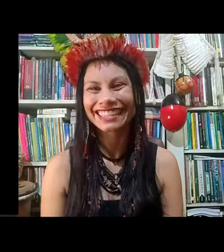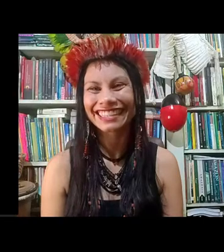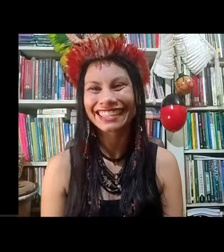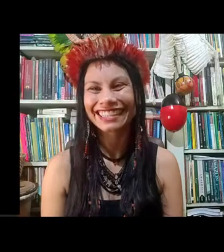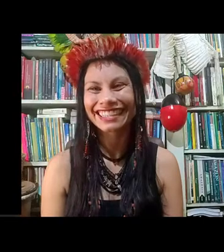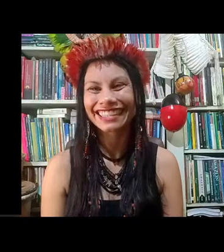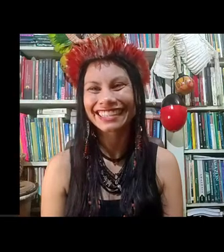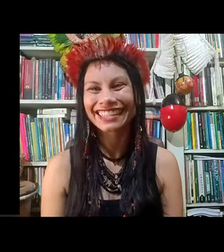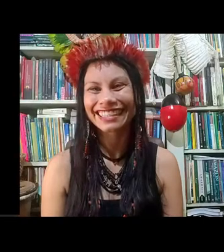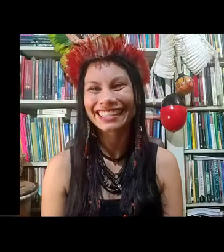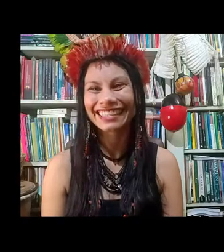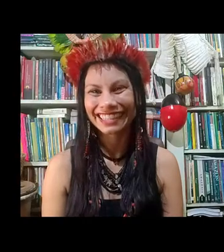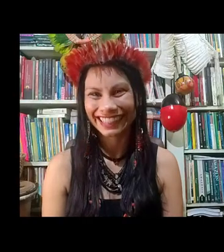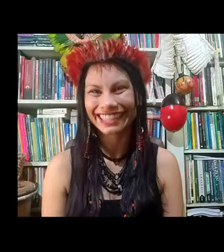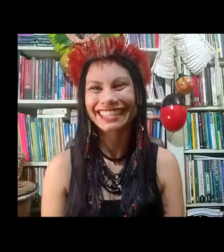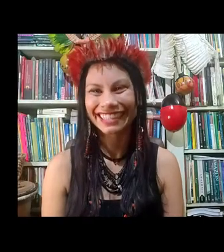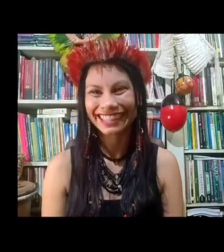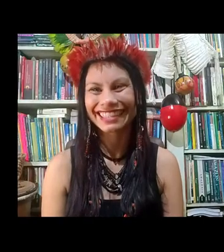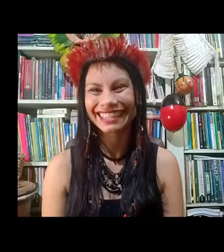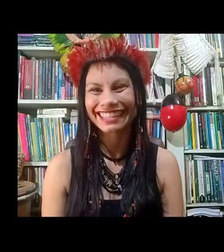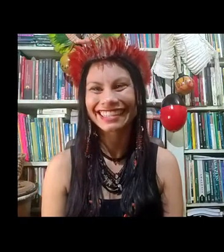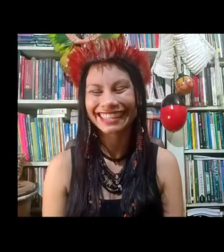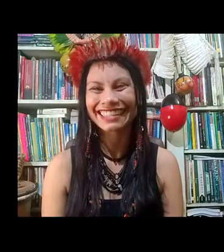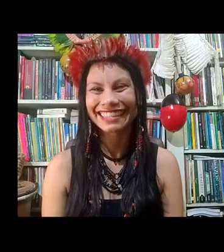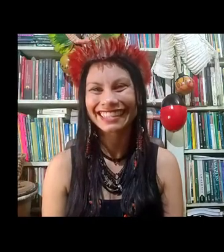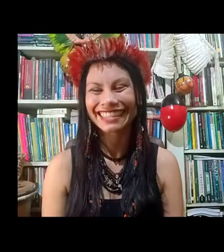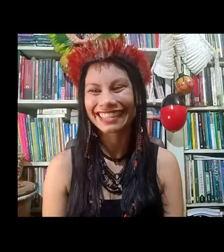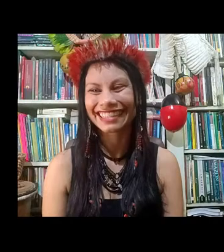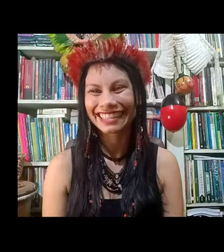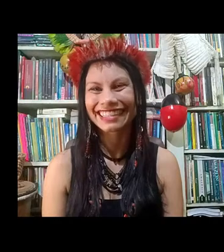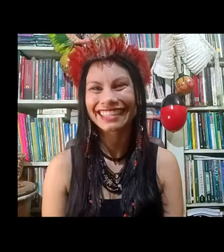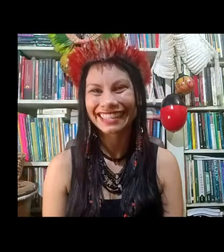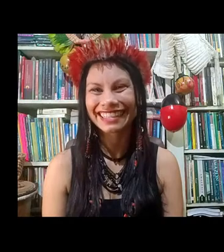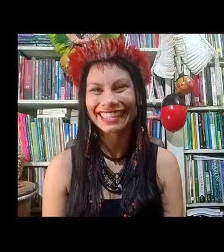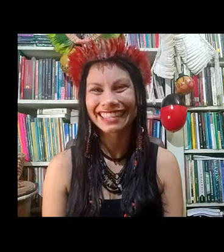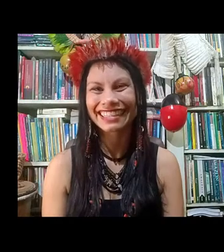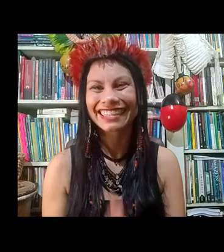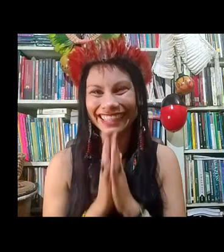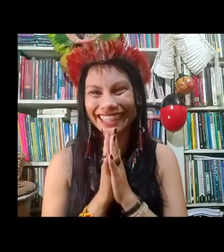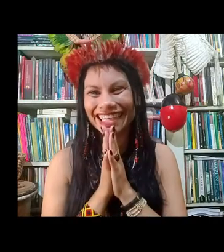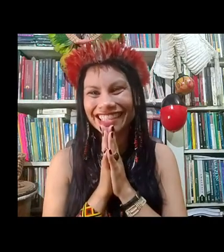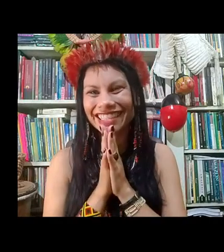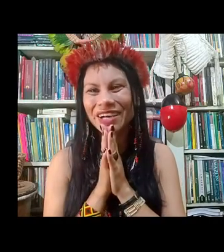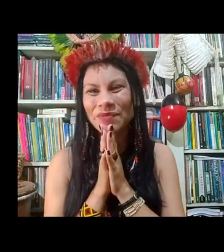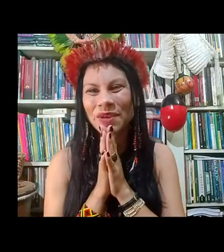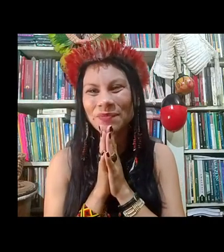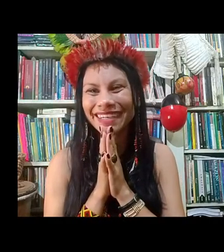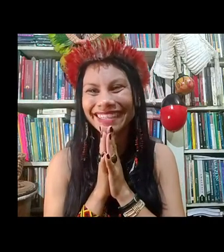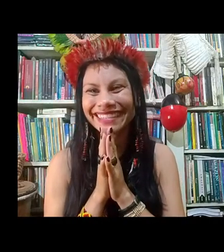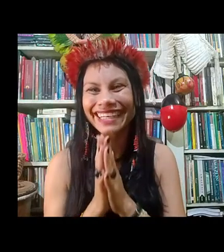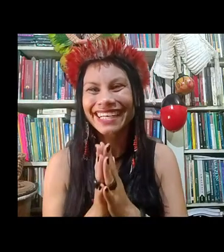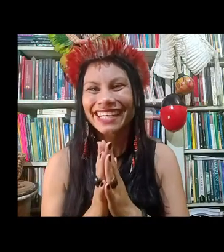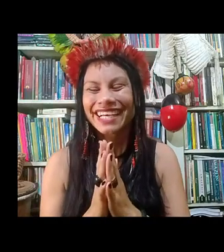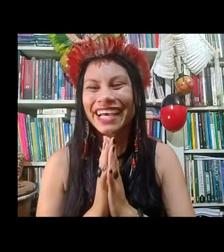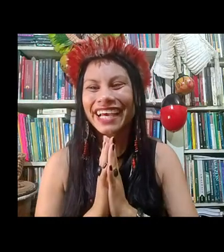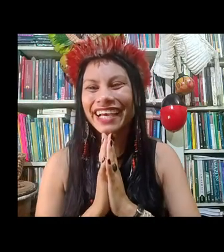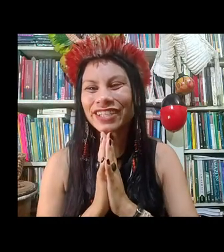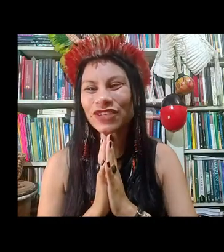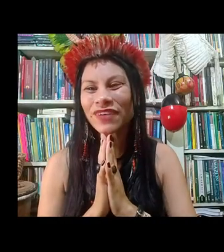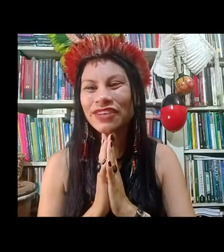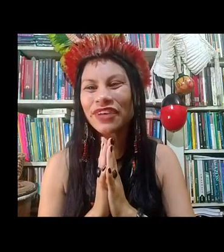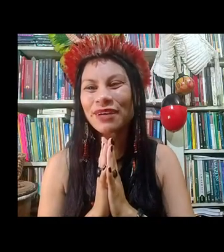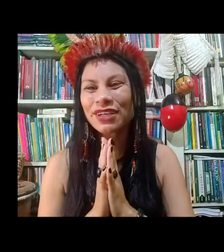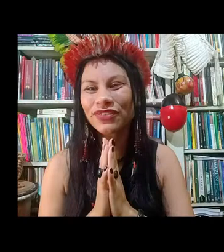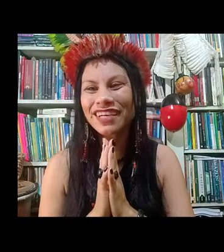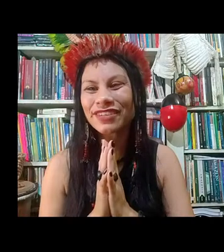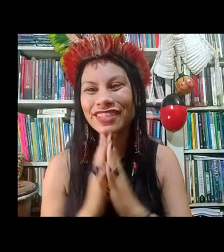vá se fortalecendo juntas, né? Nessa conexão, tá bom? Muita gratidão. Gratidão, minha irmã. A